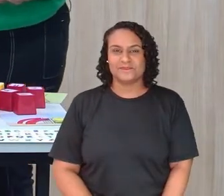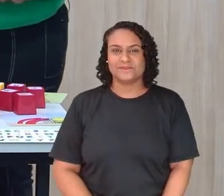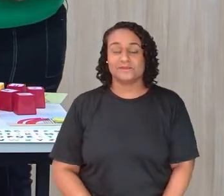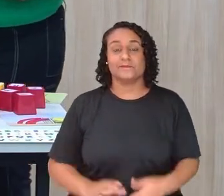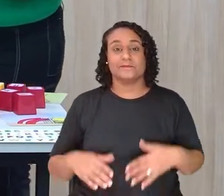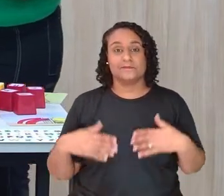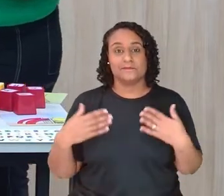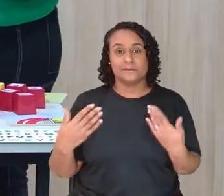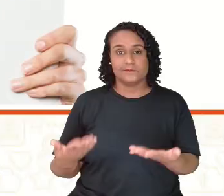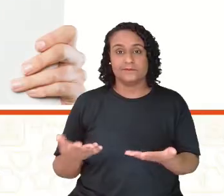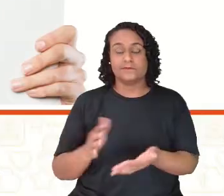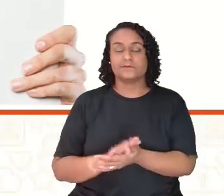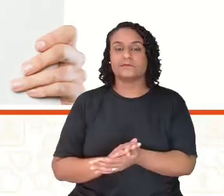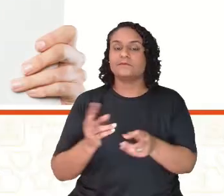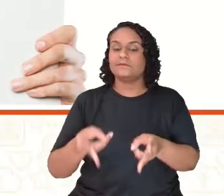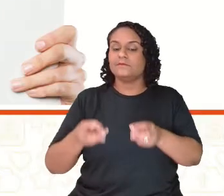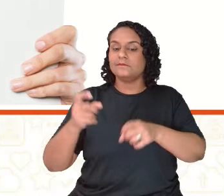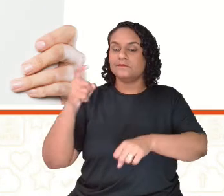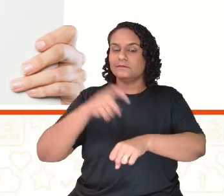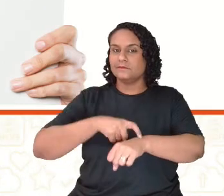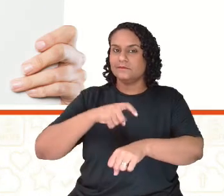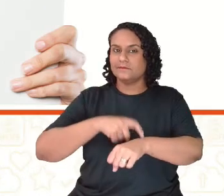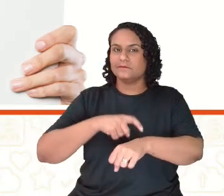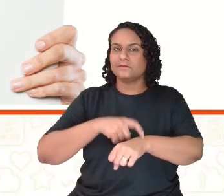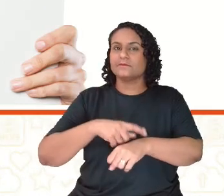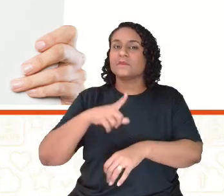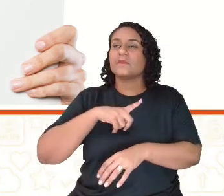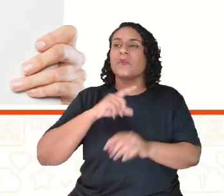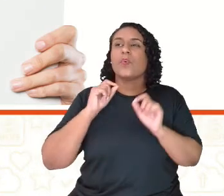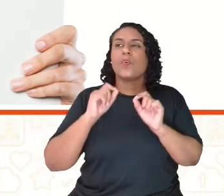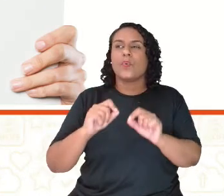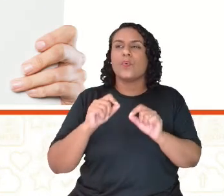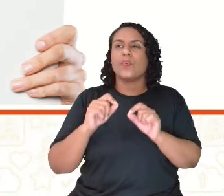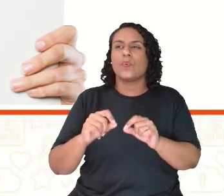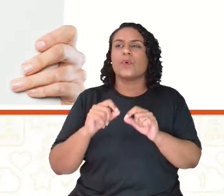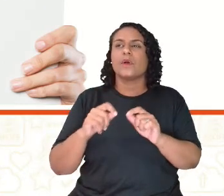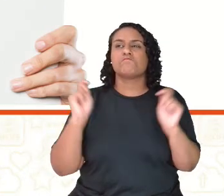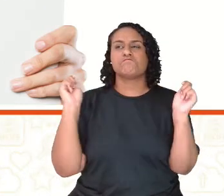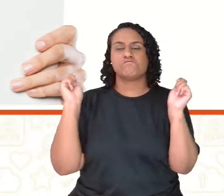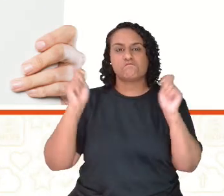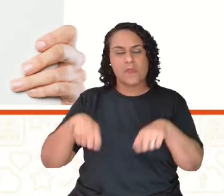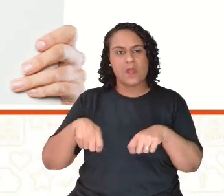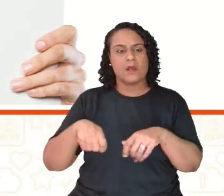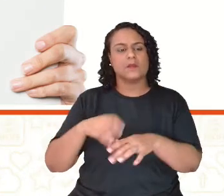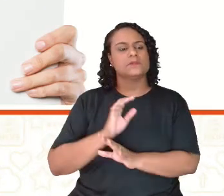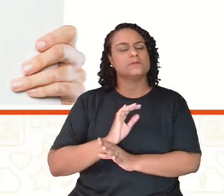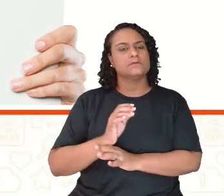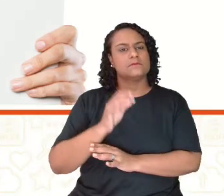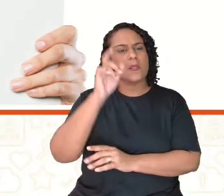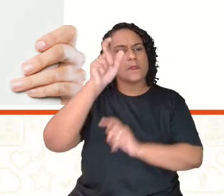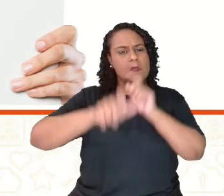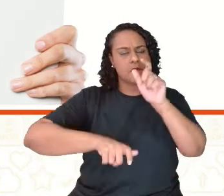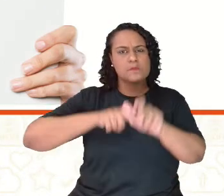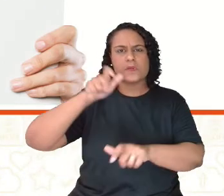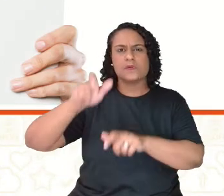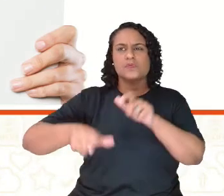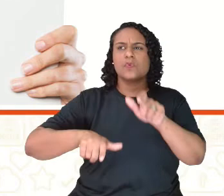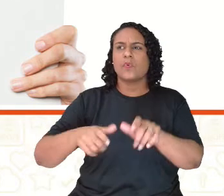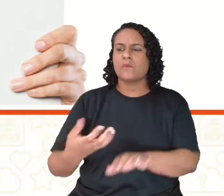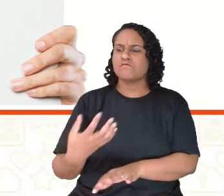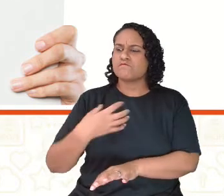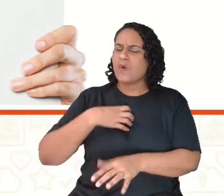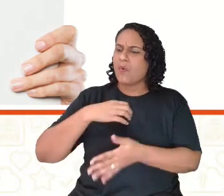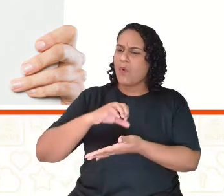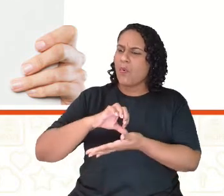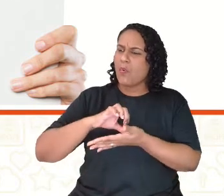A orientação temporal, ela compõe-se pela capacidade do indivíduo em se situar